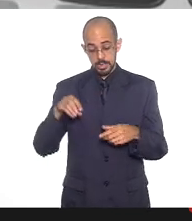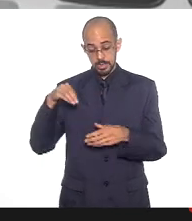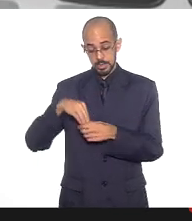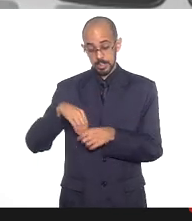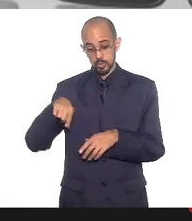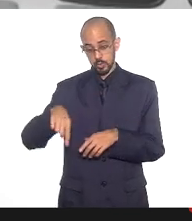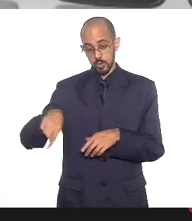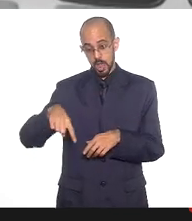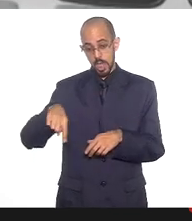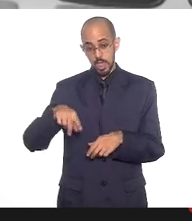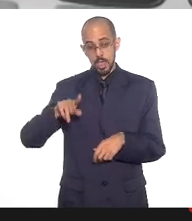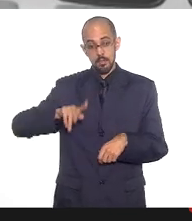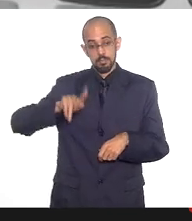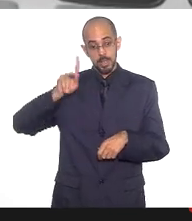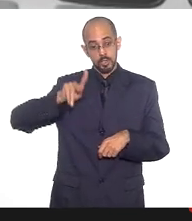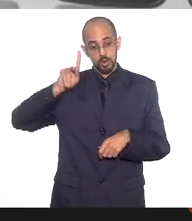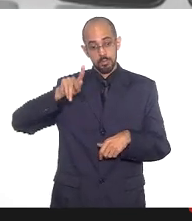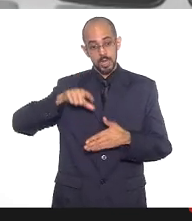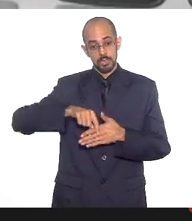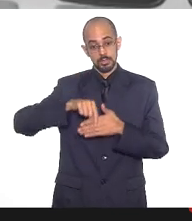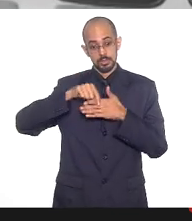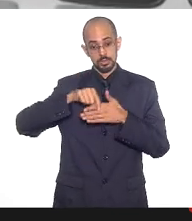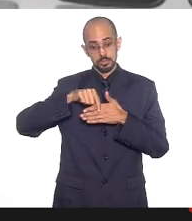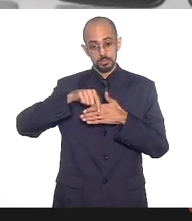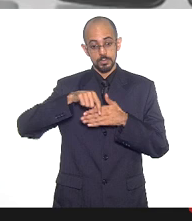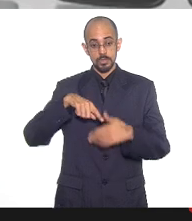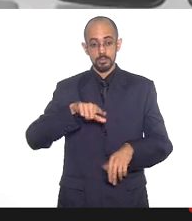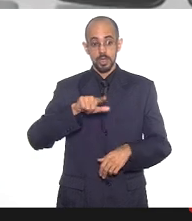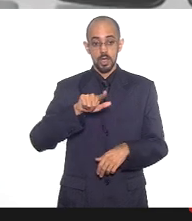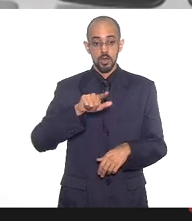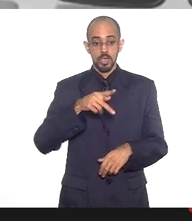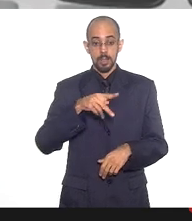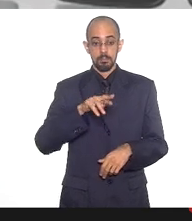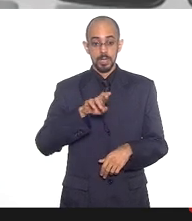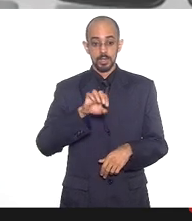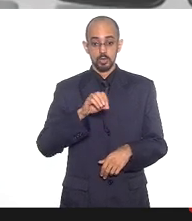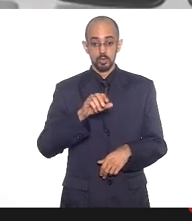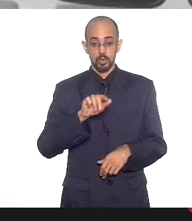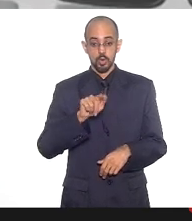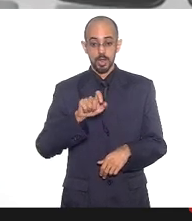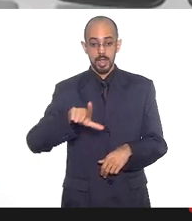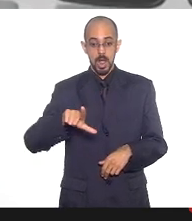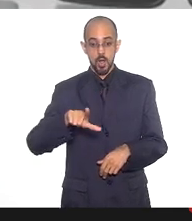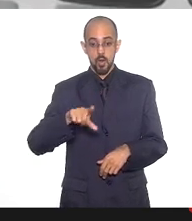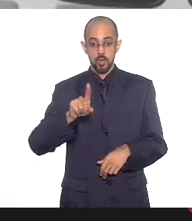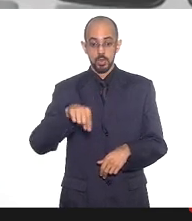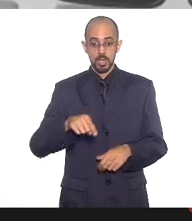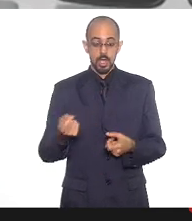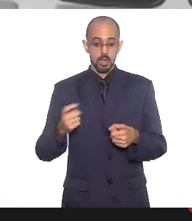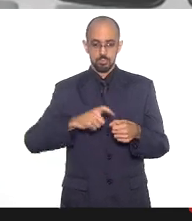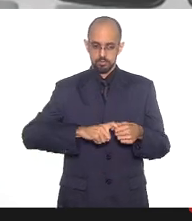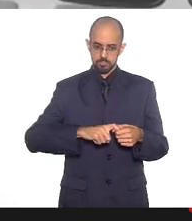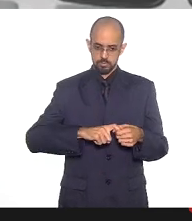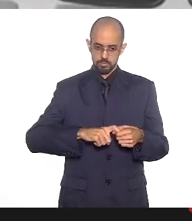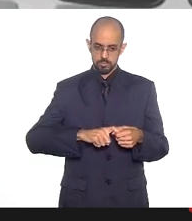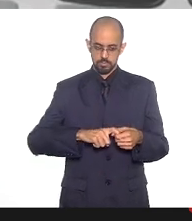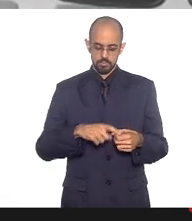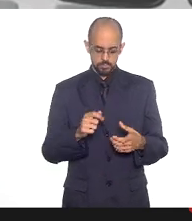como Petrobras operadora e Petrogal operada, né, não operador. E nós